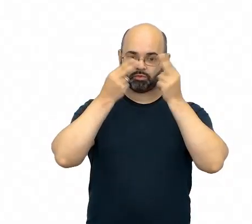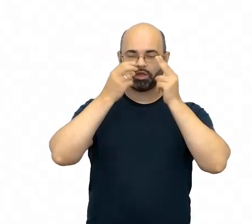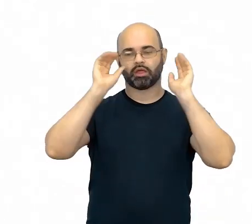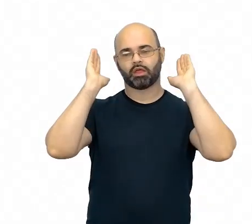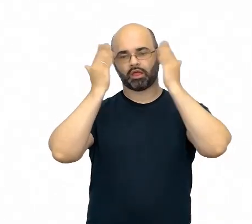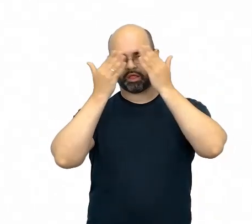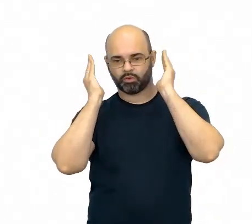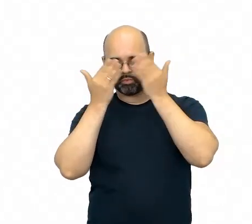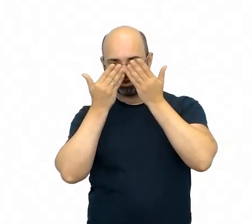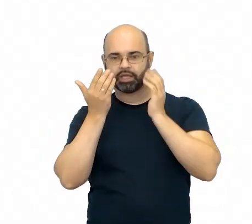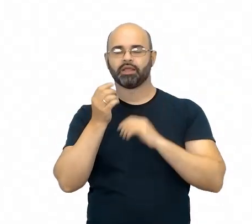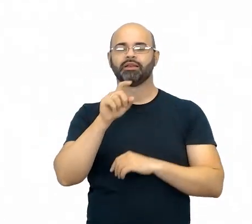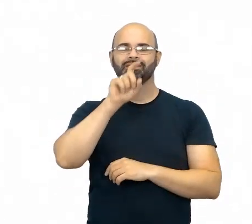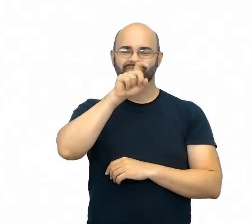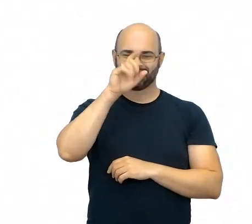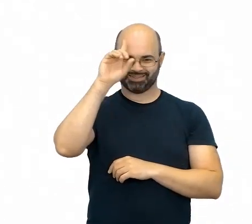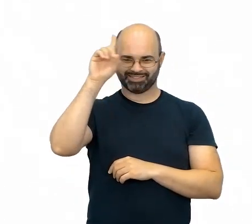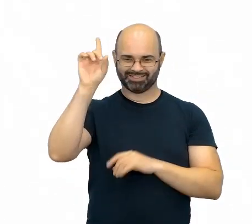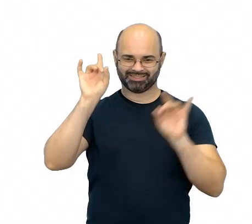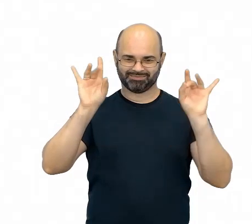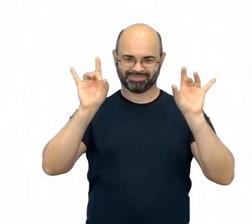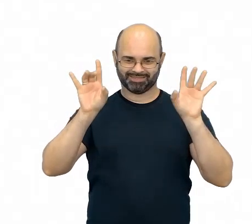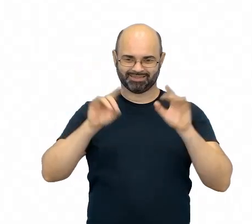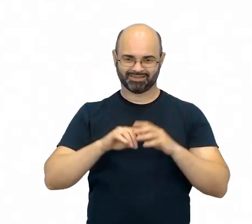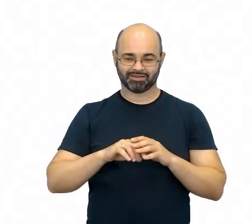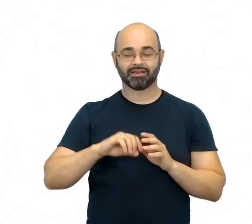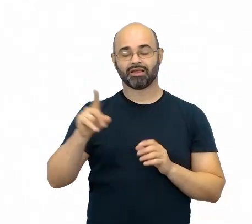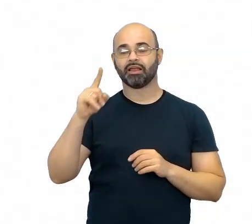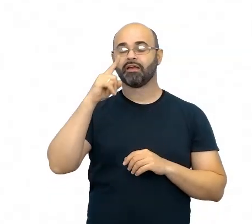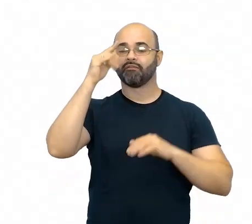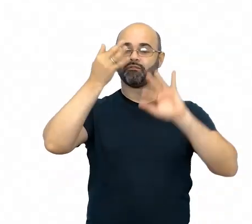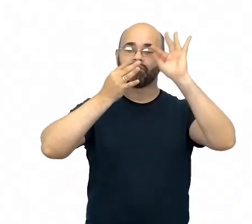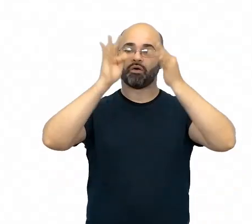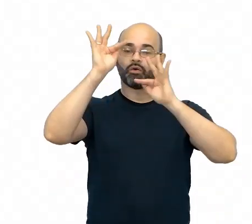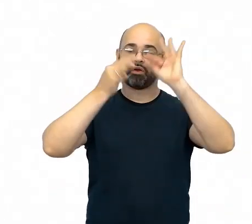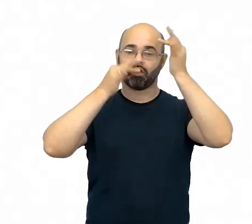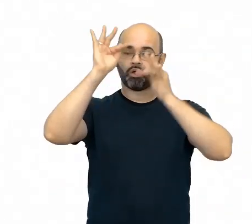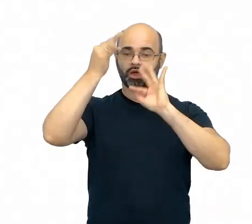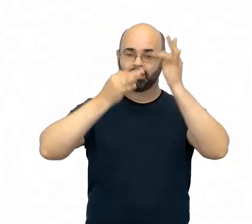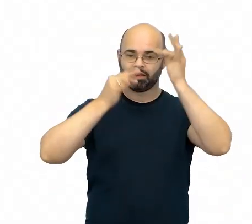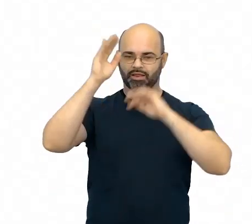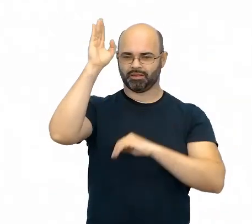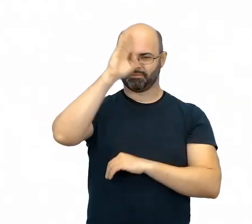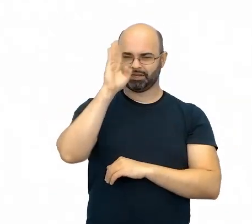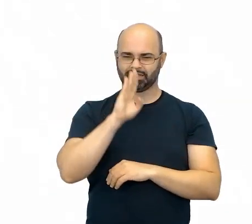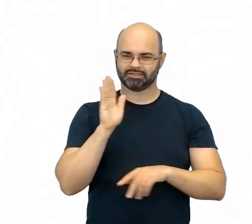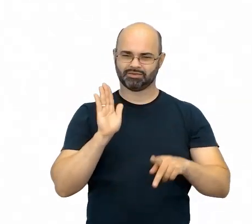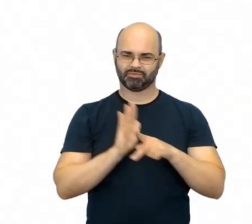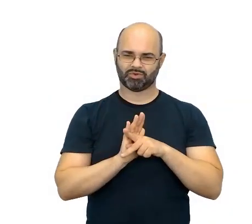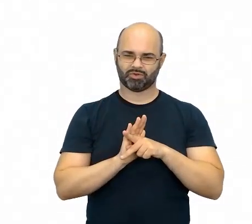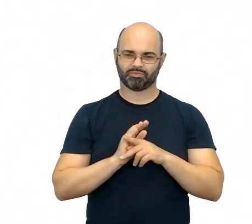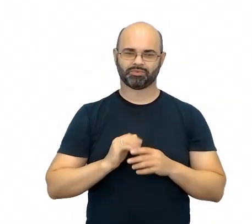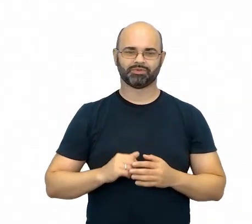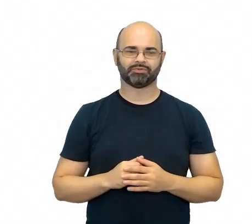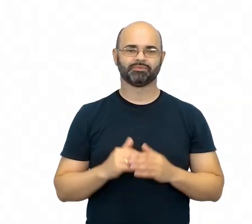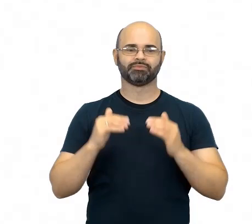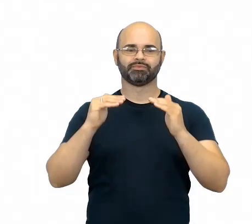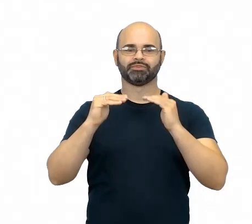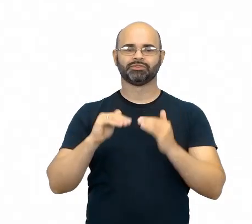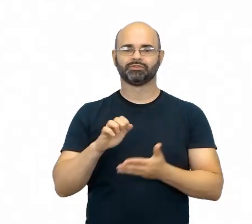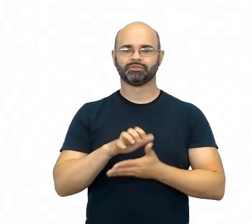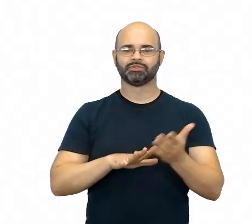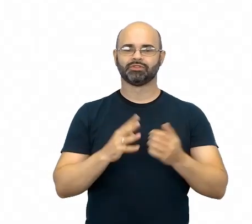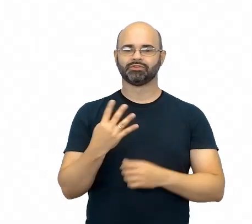folclore brasileiro. Grifar as opiniões presentes no texto. Na atividade